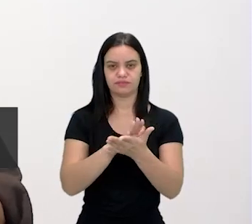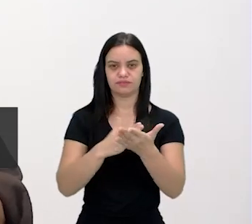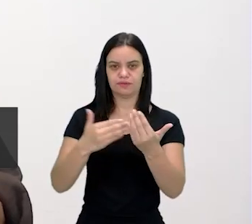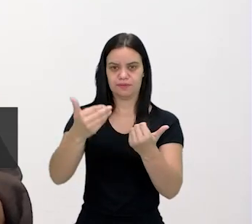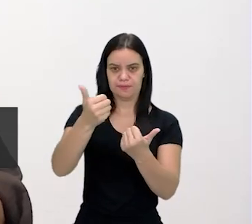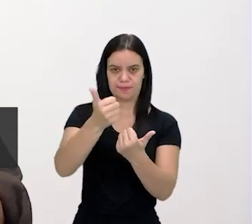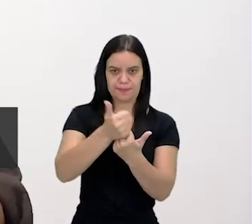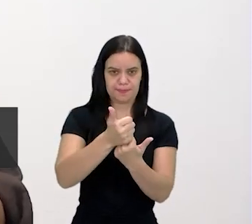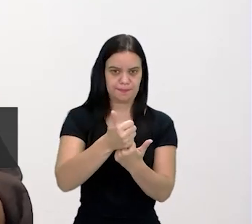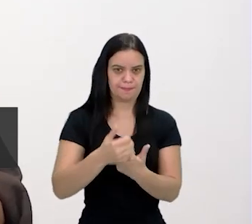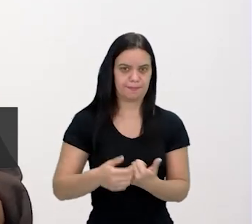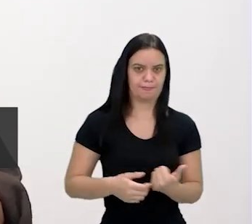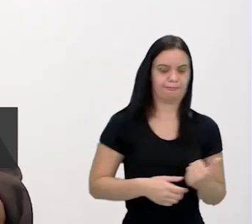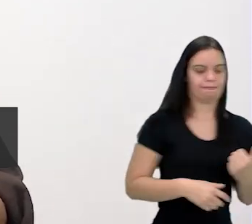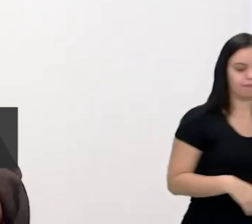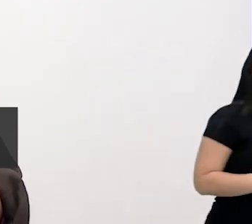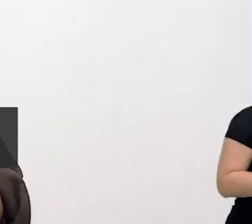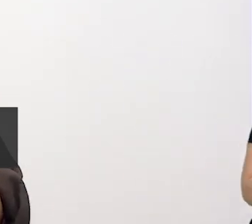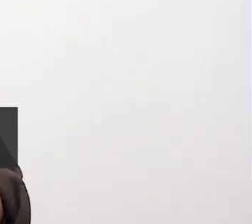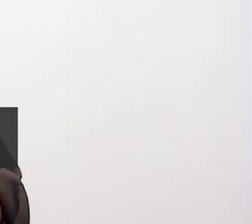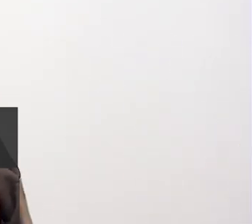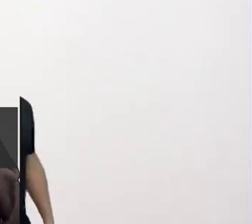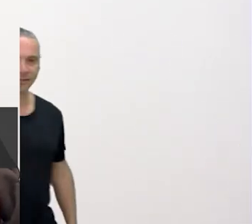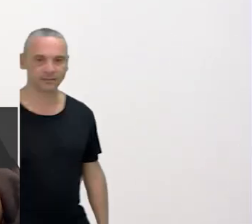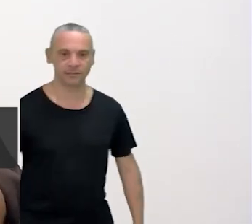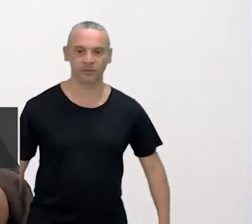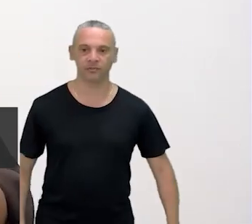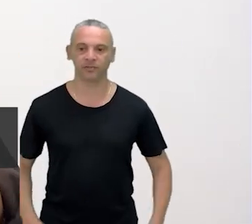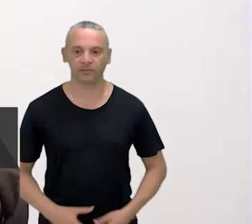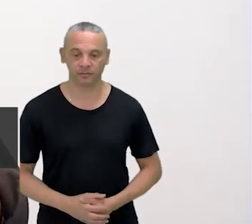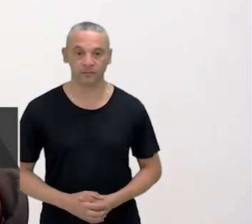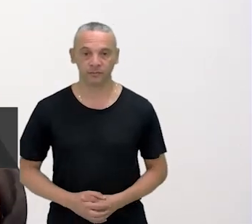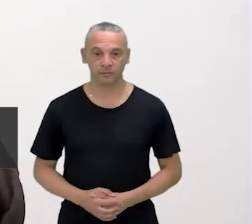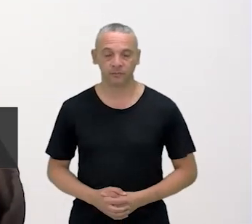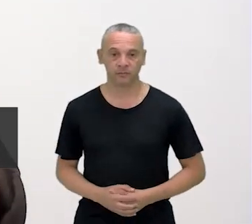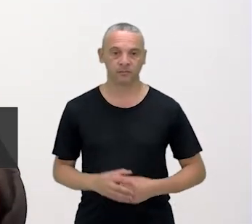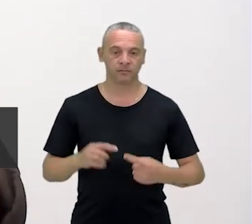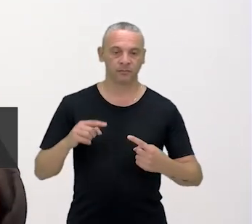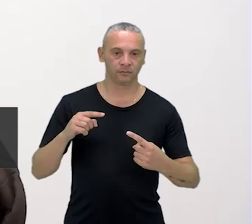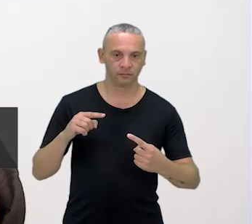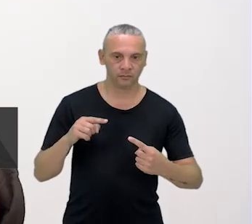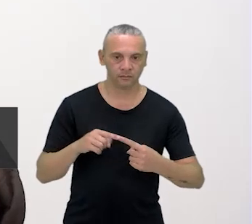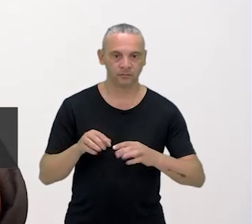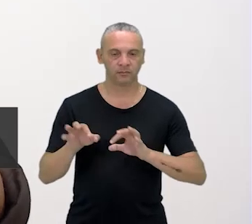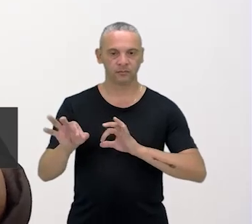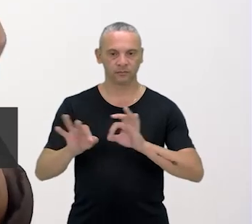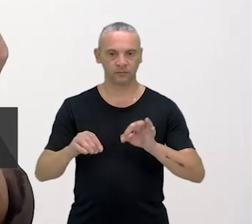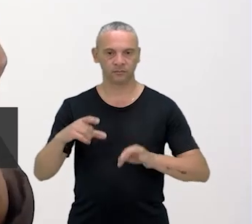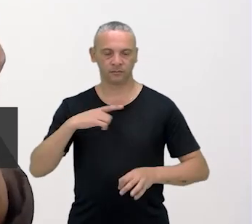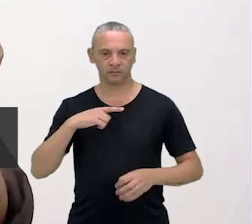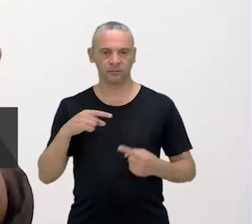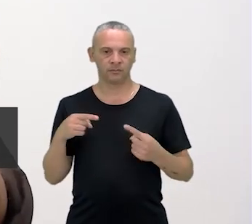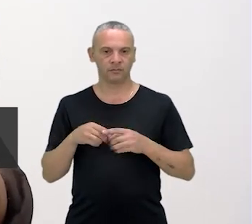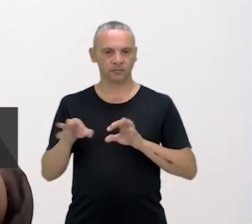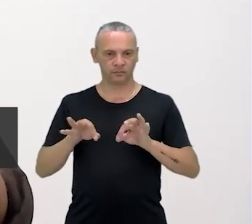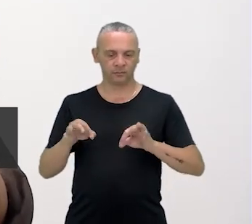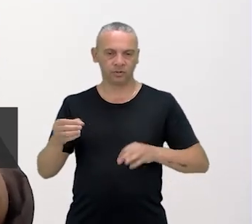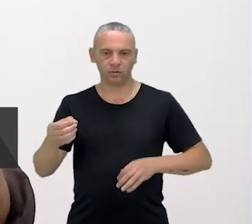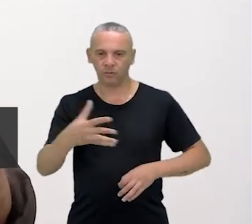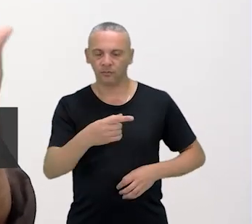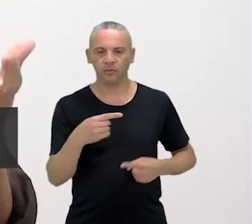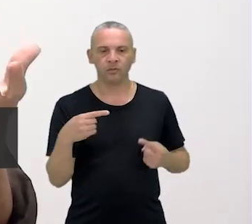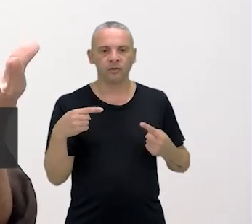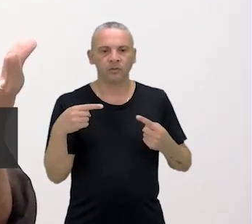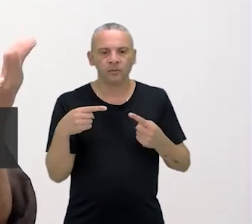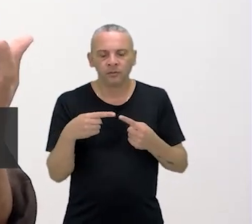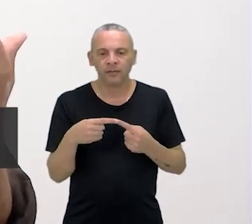relação humana, né? E essa relação humana, quando cita a água e o vinho, a água é uma substância nobre, tá?